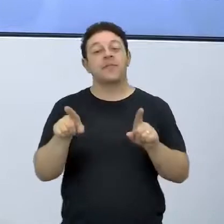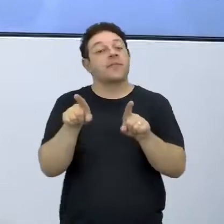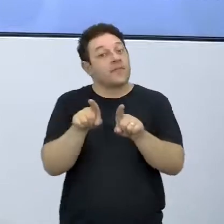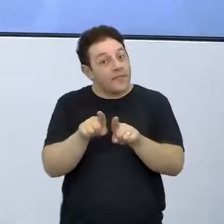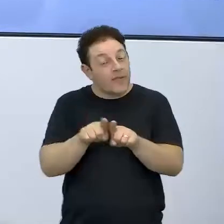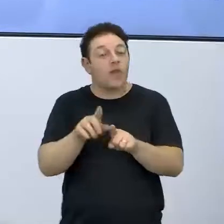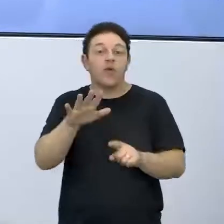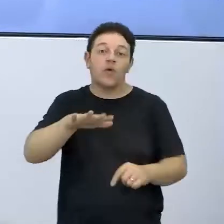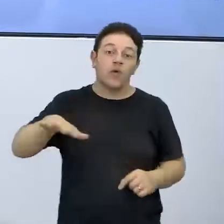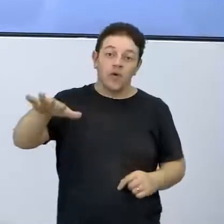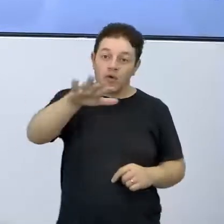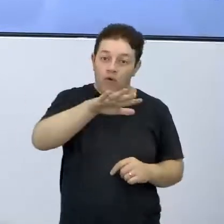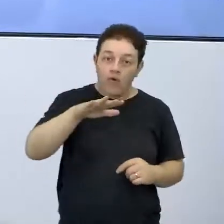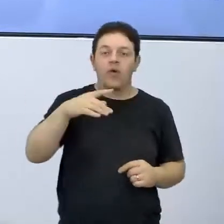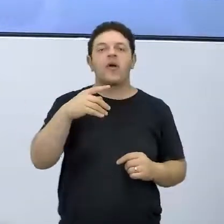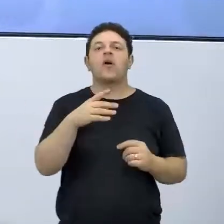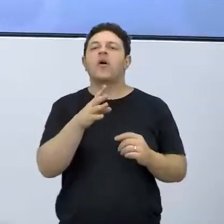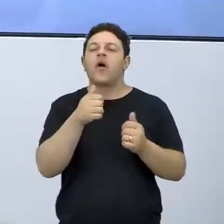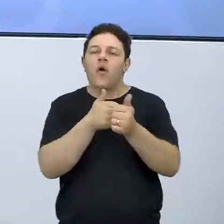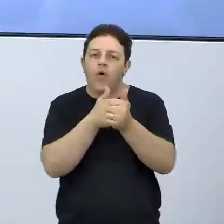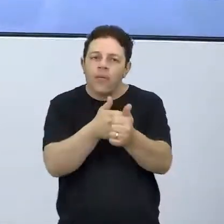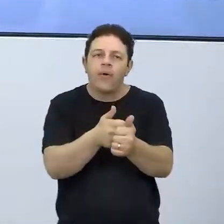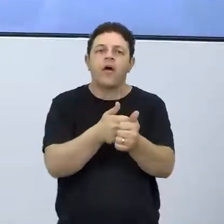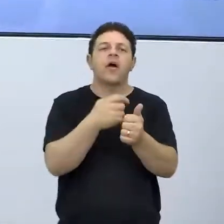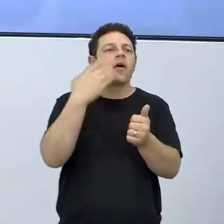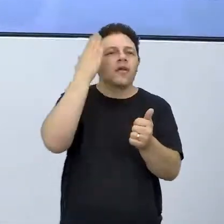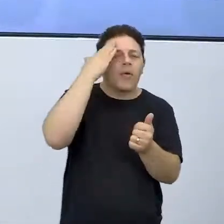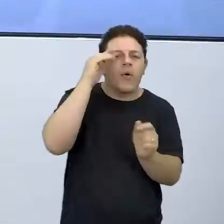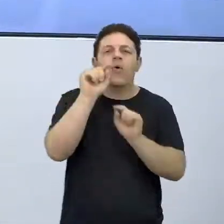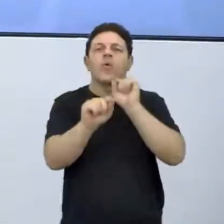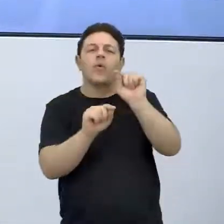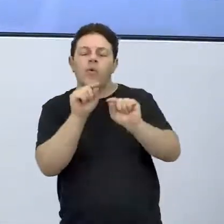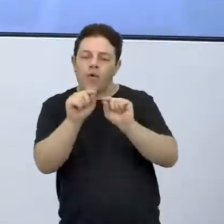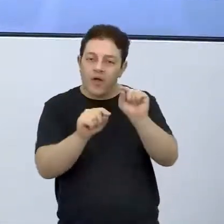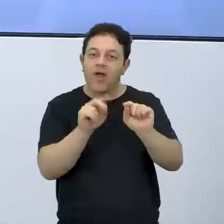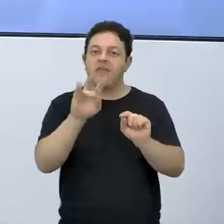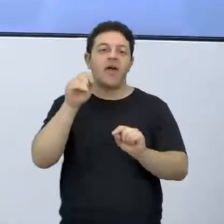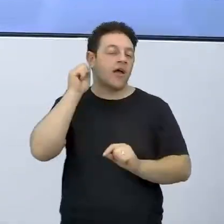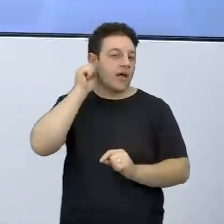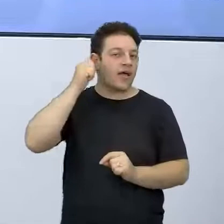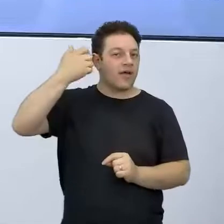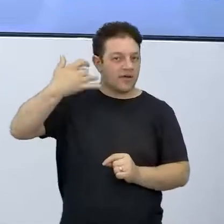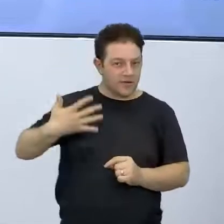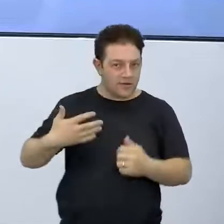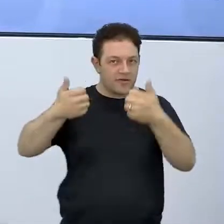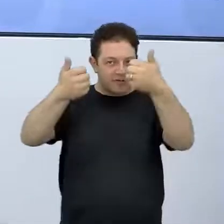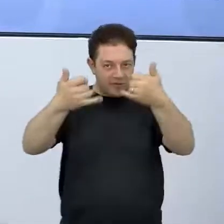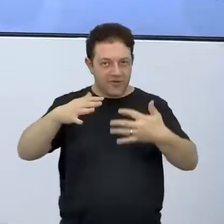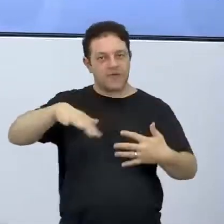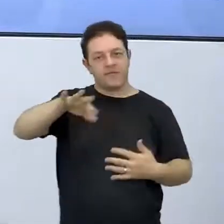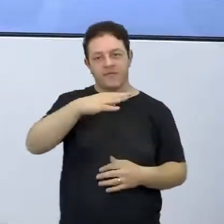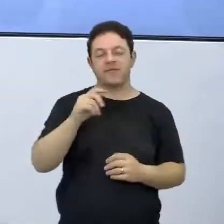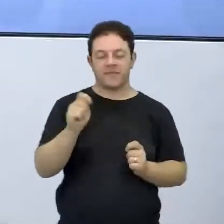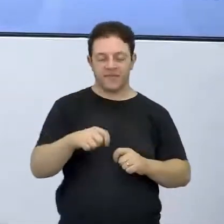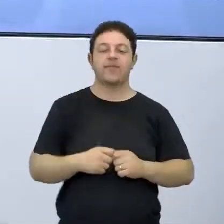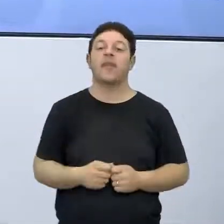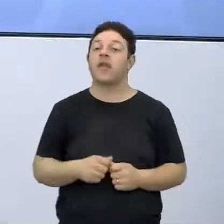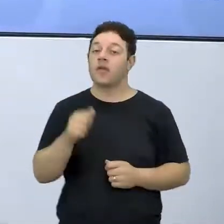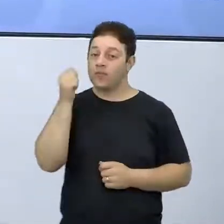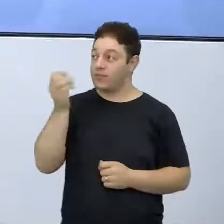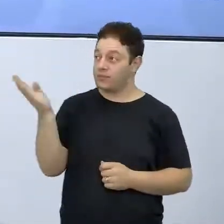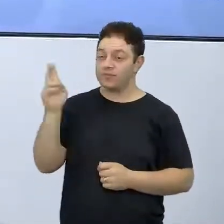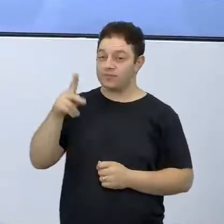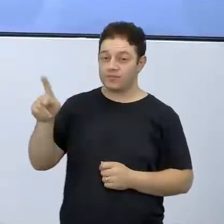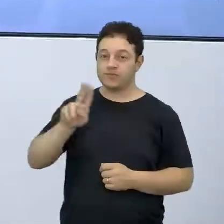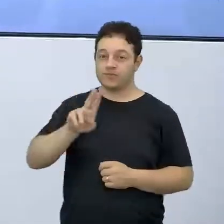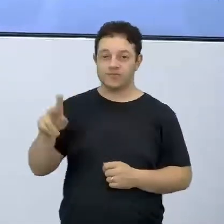que todos aí possam nos acompanhar, vou fazer aí a minha descrição para vocês. Eu sou a